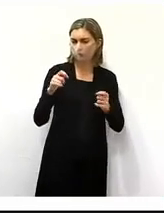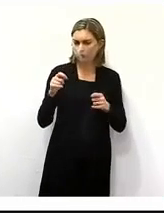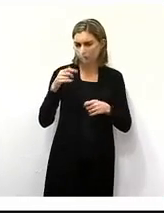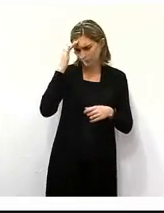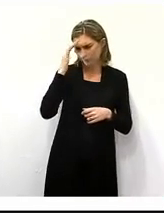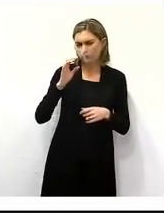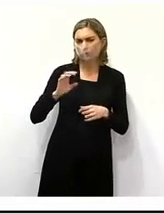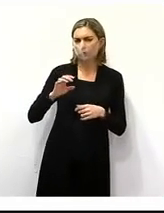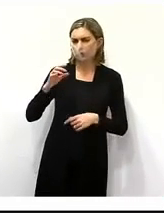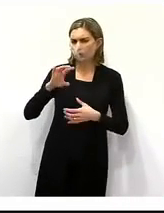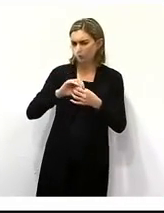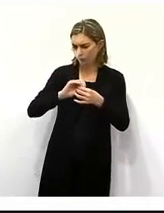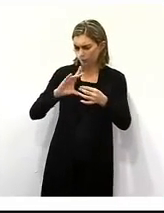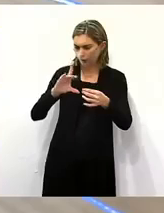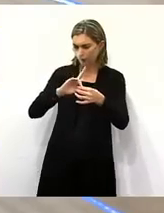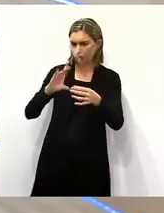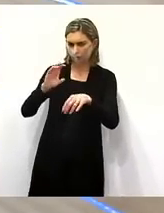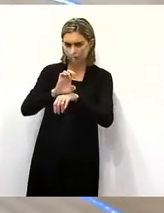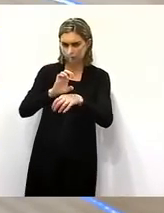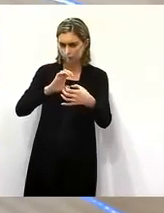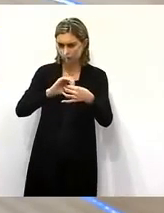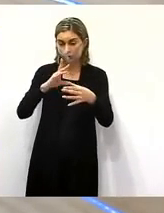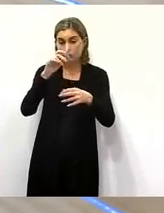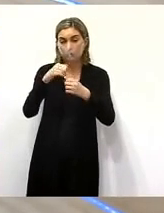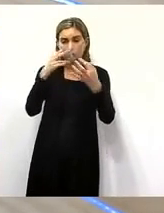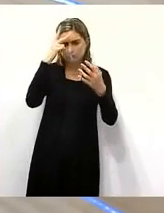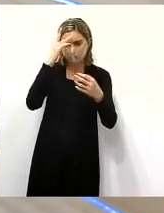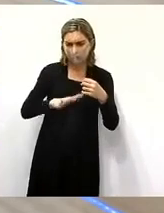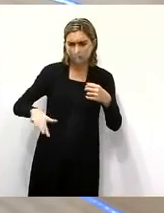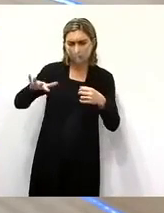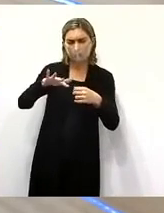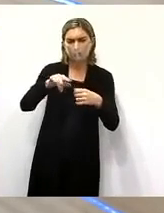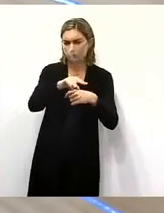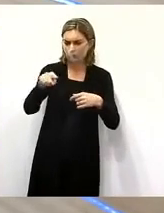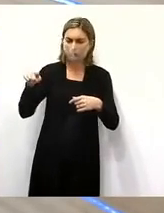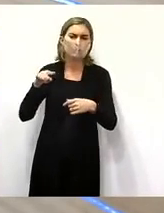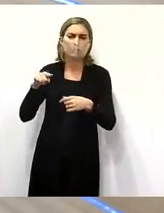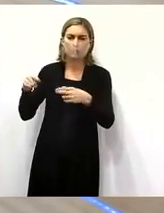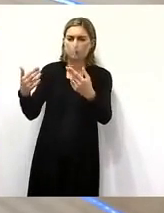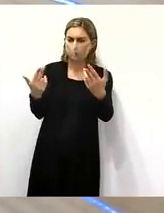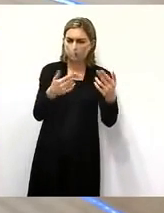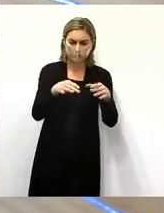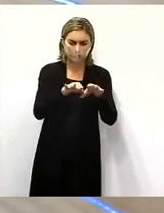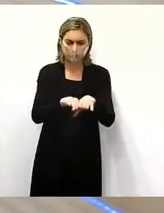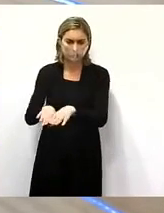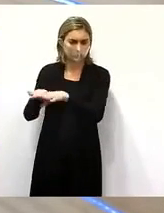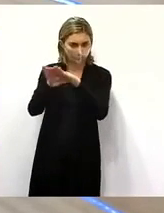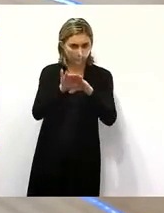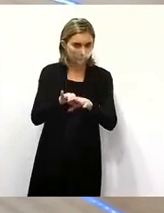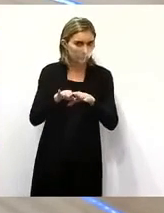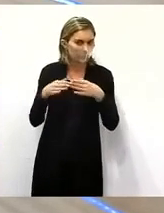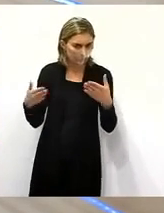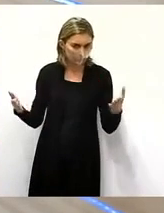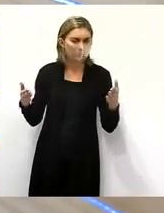considerado um Estado democrático quando as pessoas são consideradas iguais. É